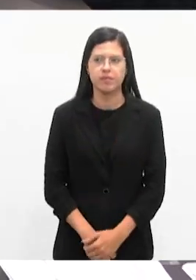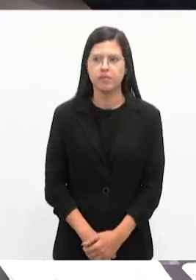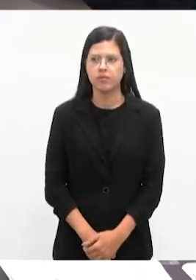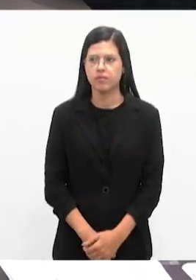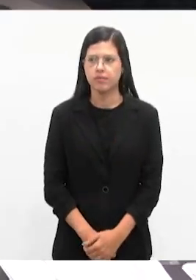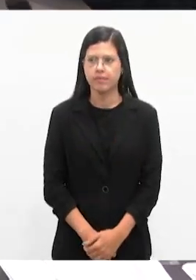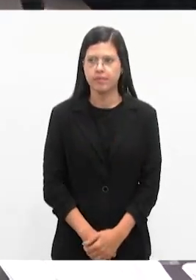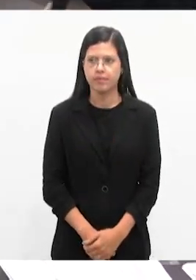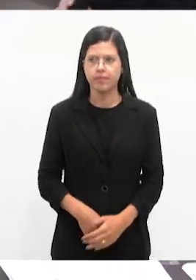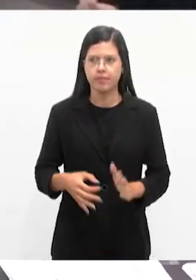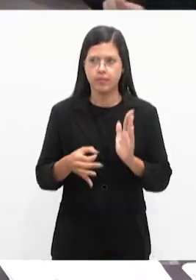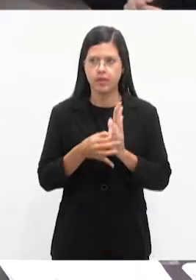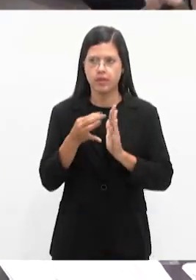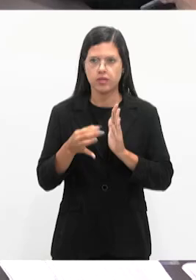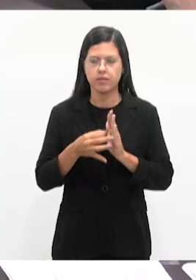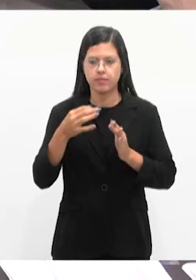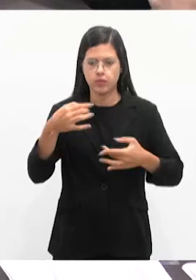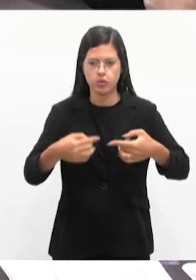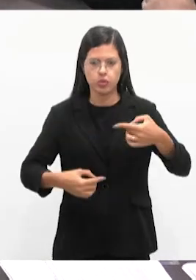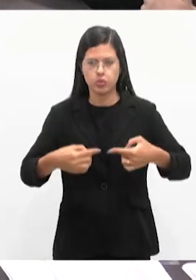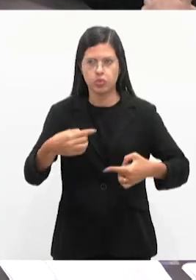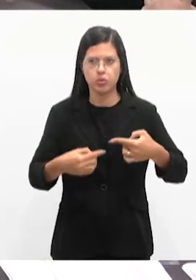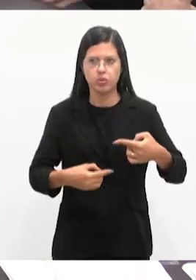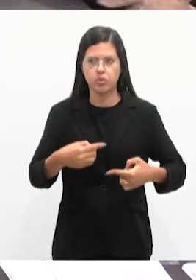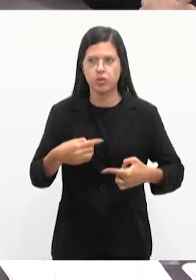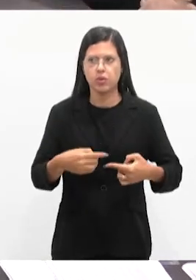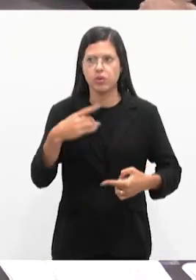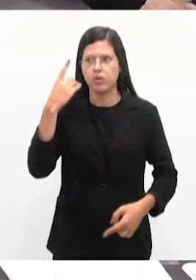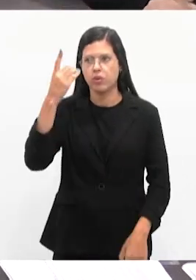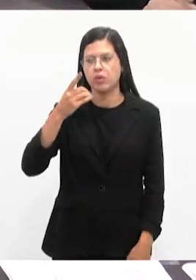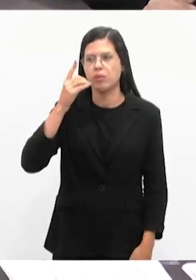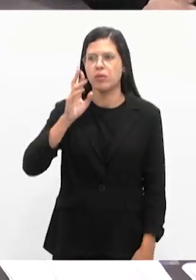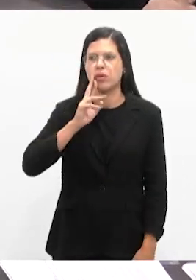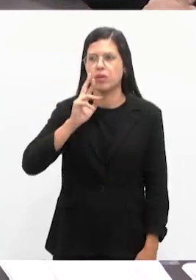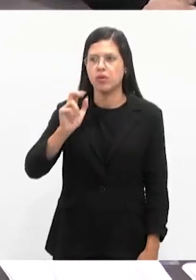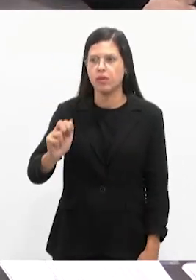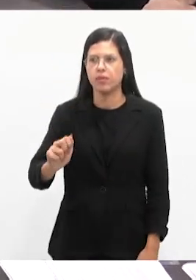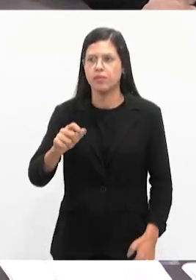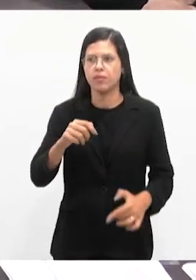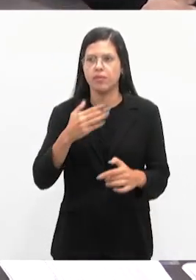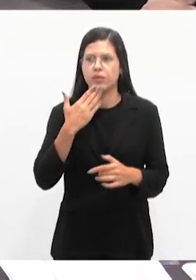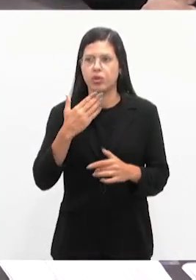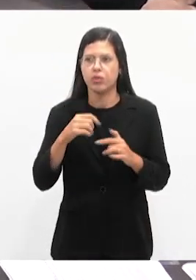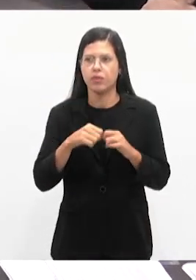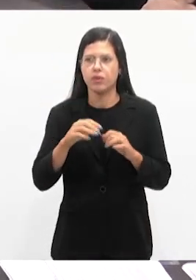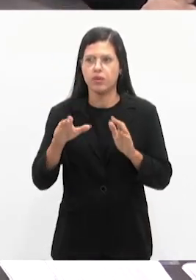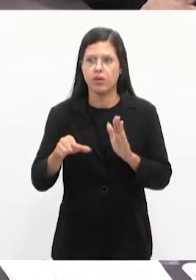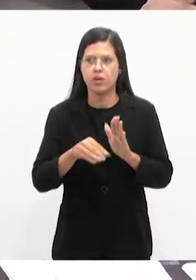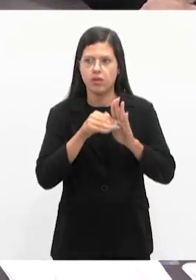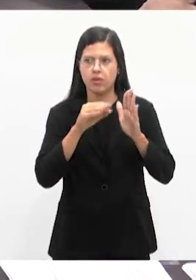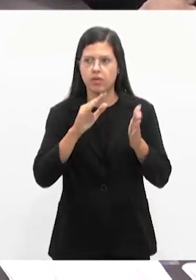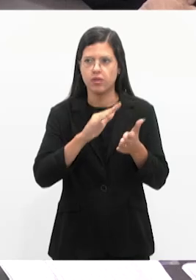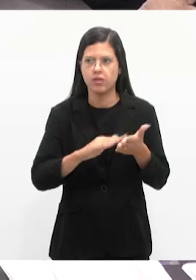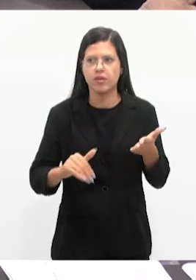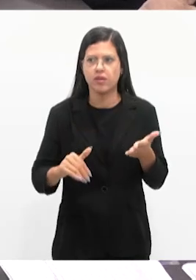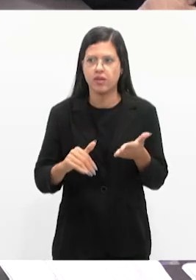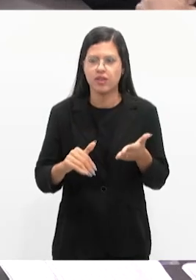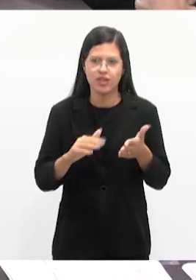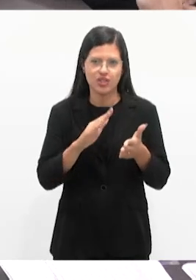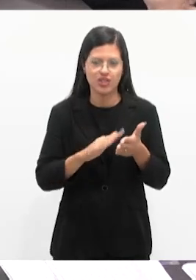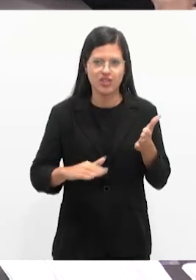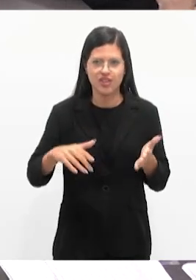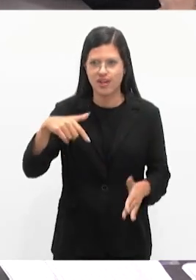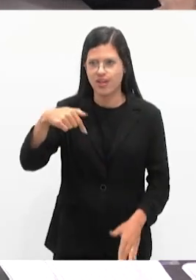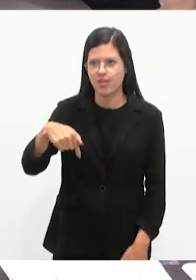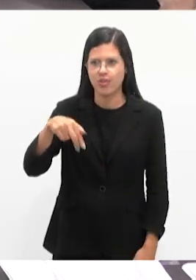É o parecer. Em discussão. O deputado Rodrigo Amorim pediu para fazer uma emenda supressiva, tirando as quadrilhas, que